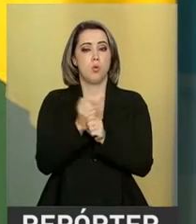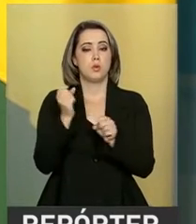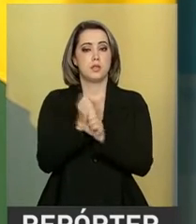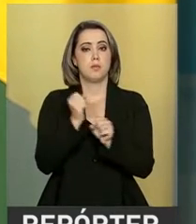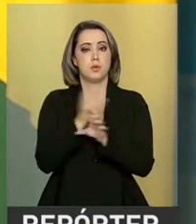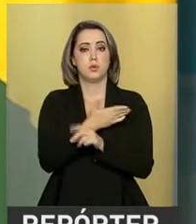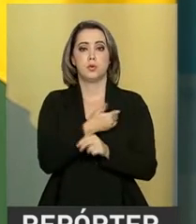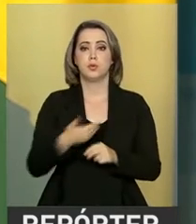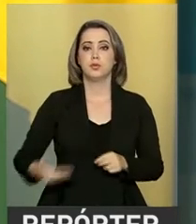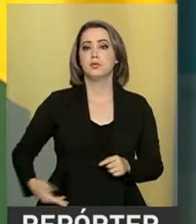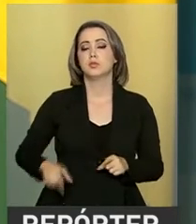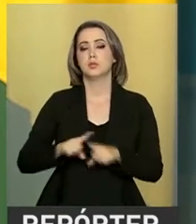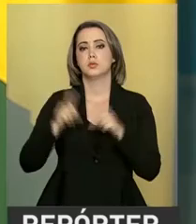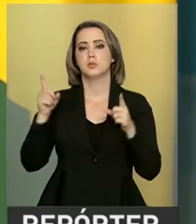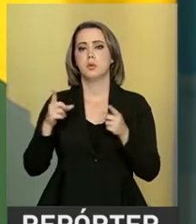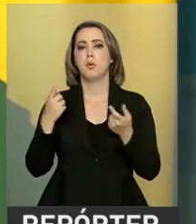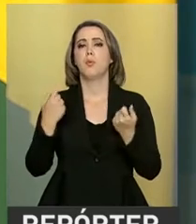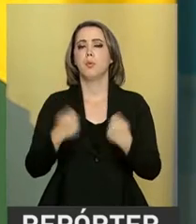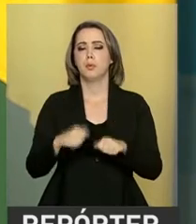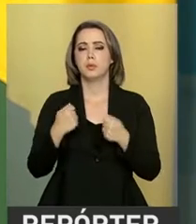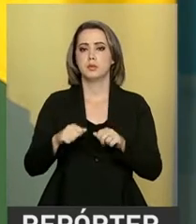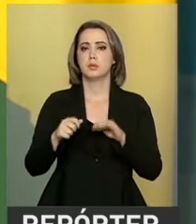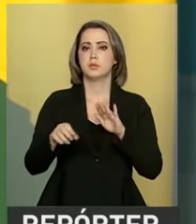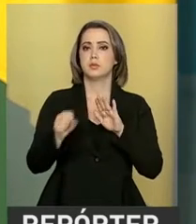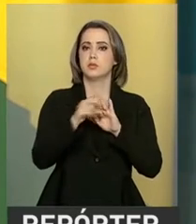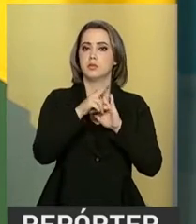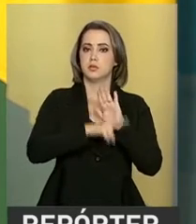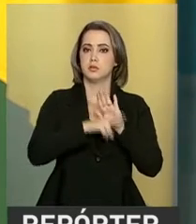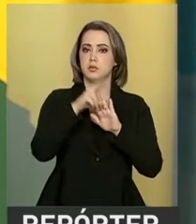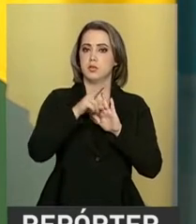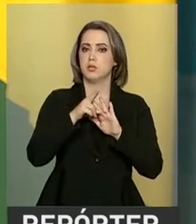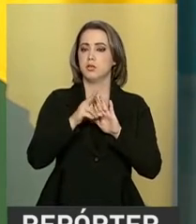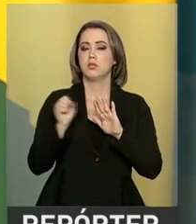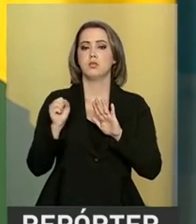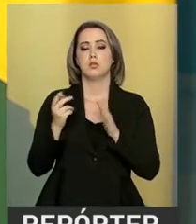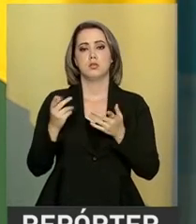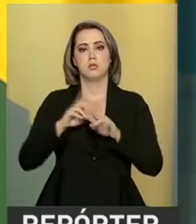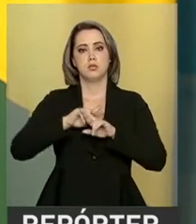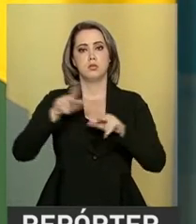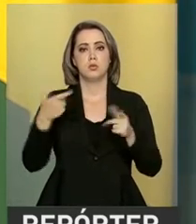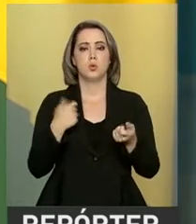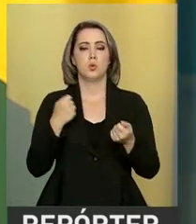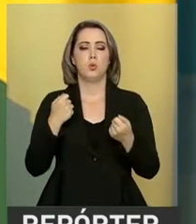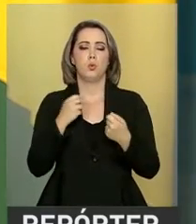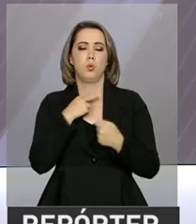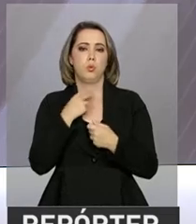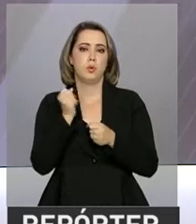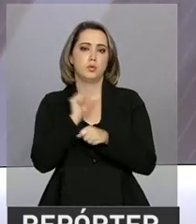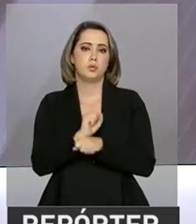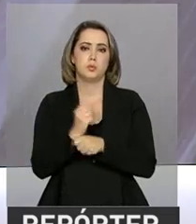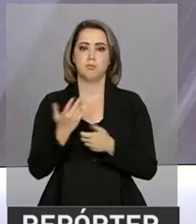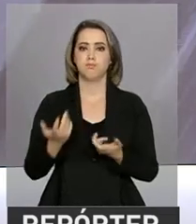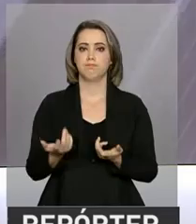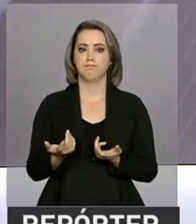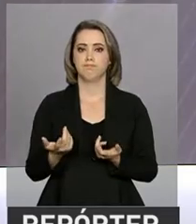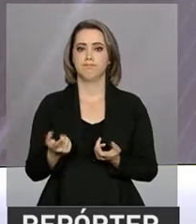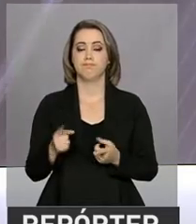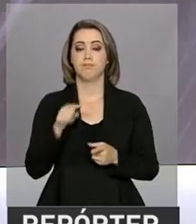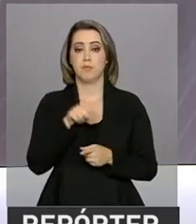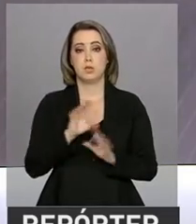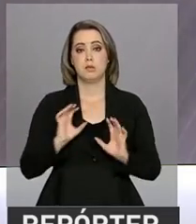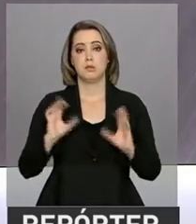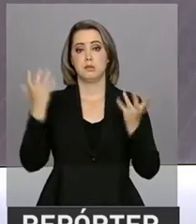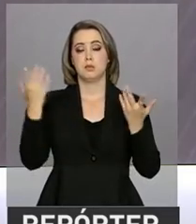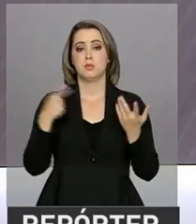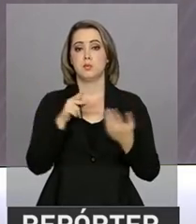reformas e as readequações não podem ficar paralisadas ainda na